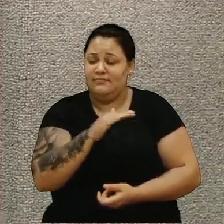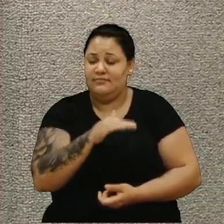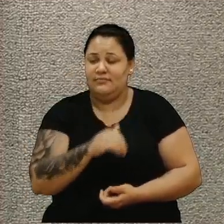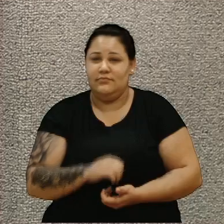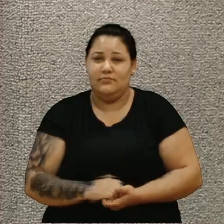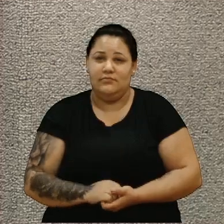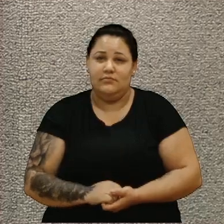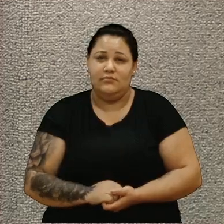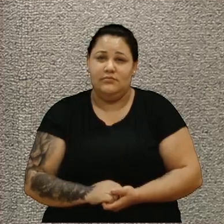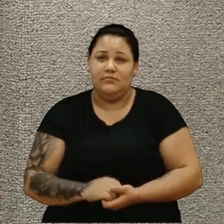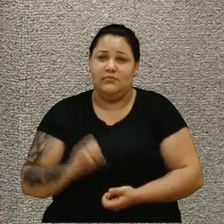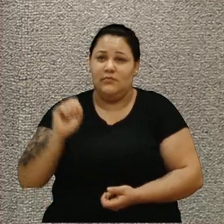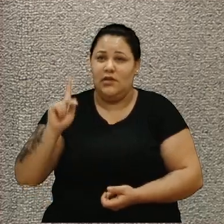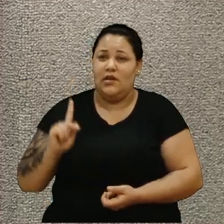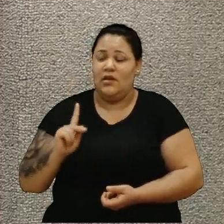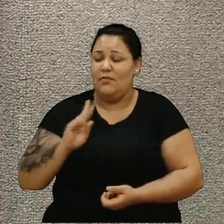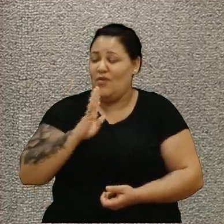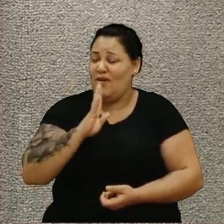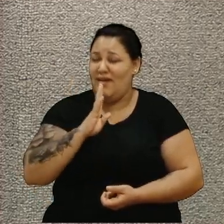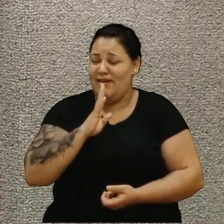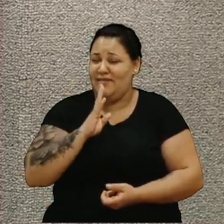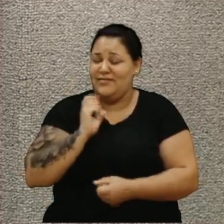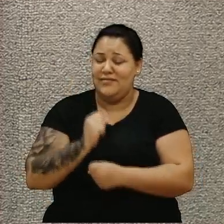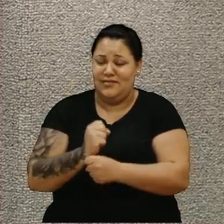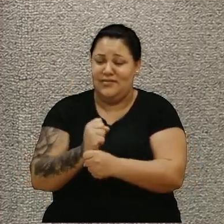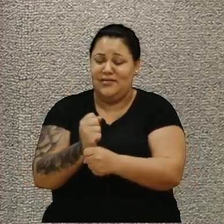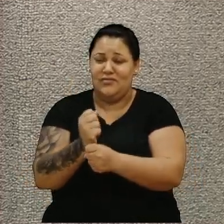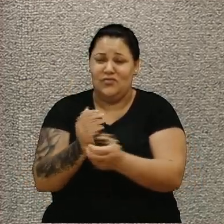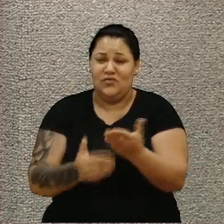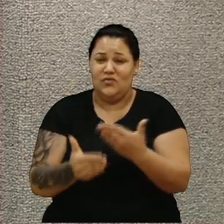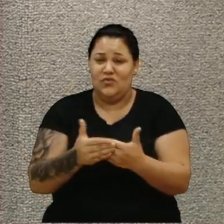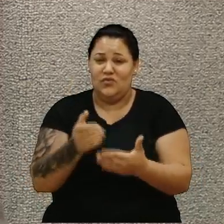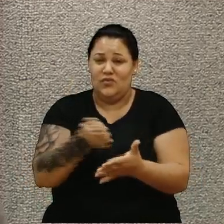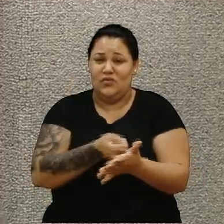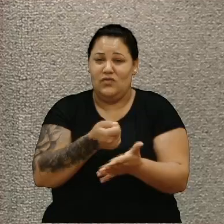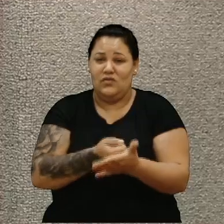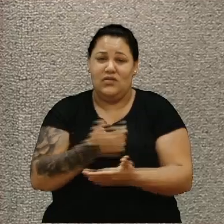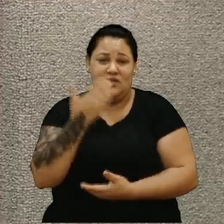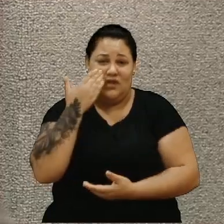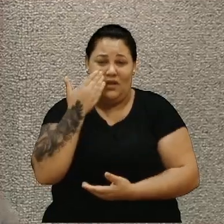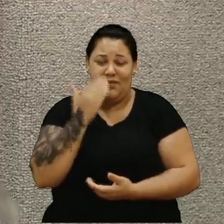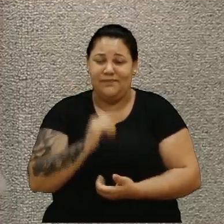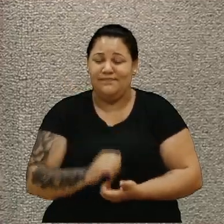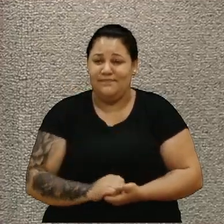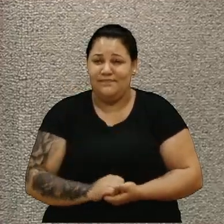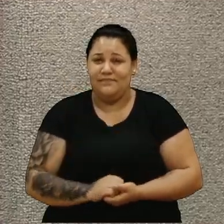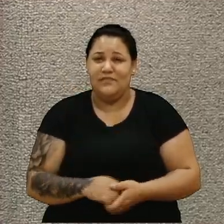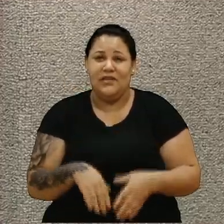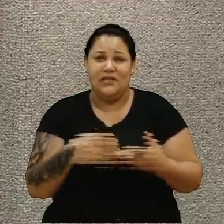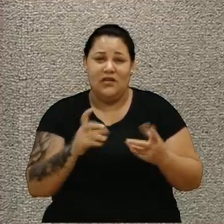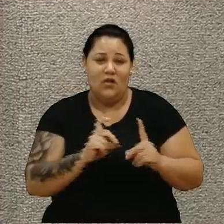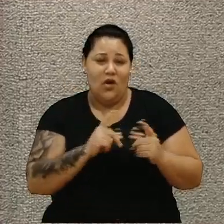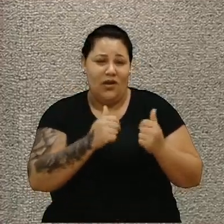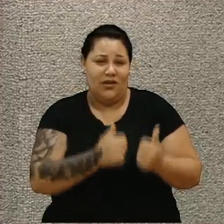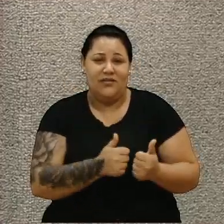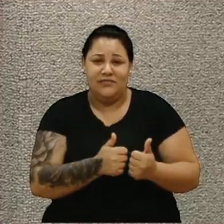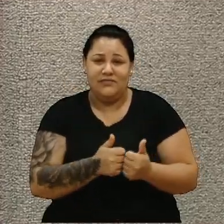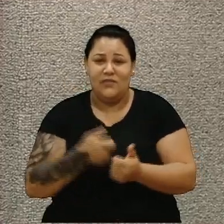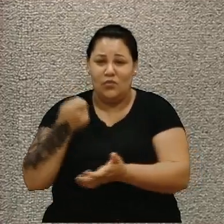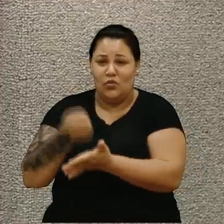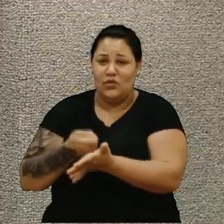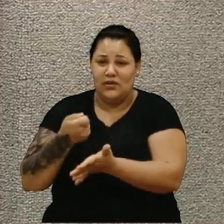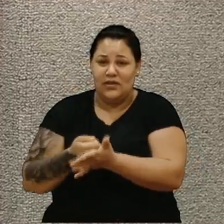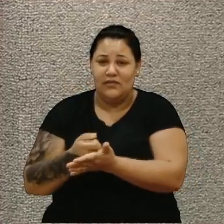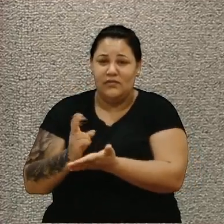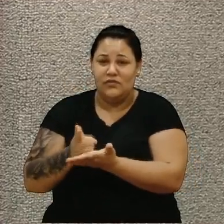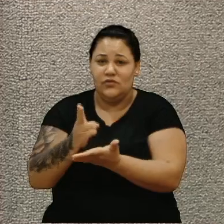E os que me conhecem nesses anos todos de luta sabem disso. Então, tudo bem, vamos à luta, vamos em frente,